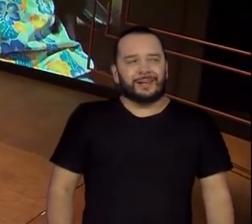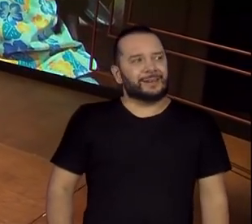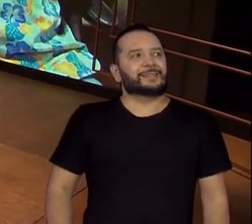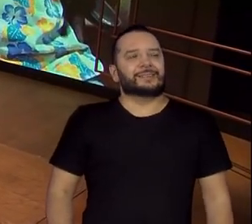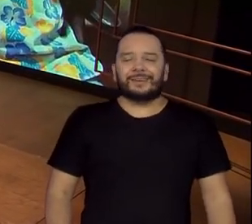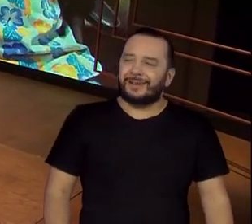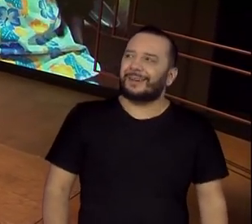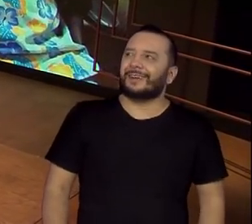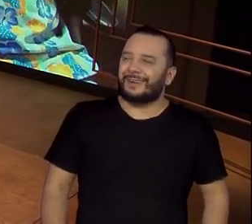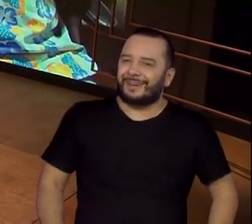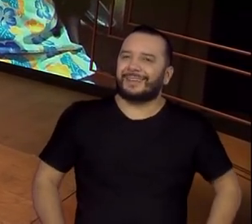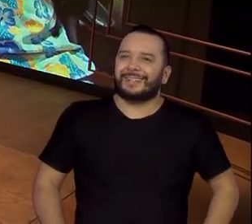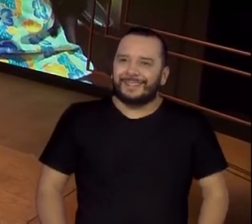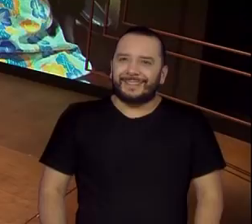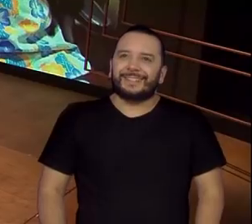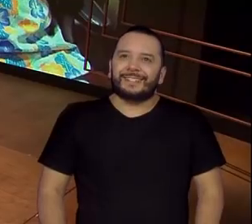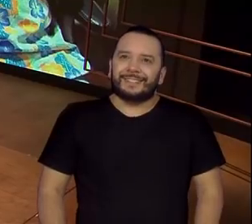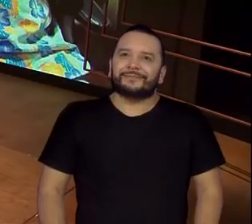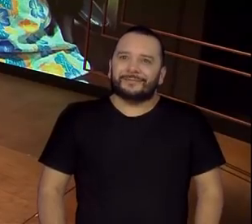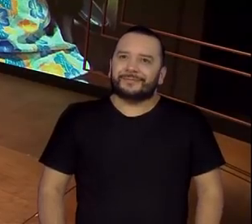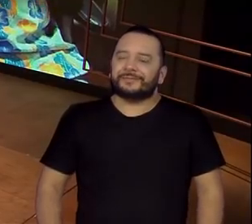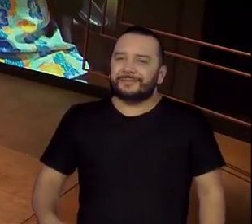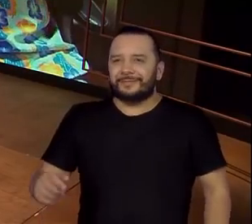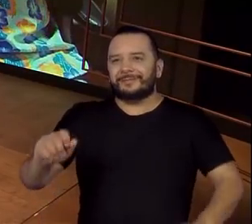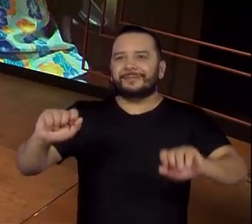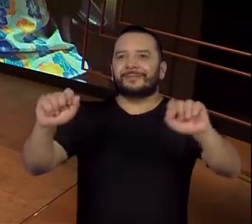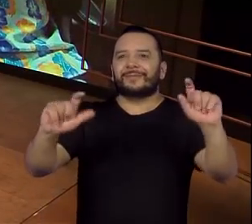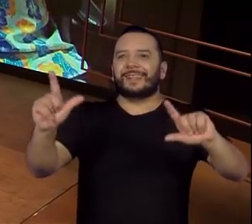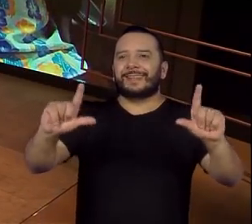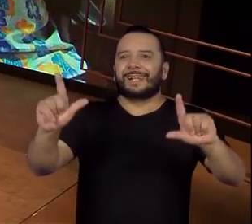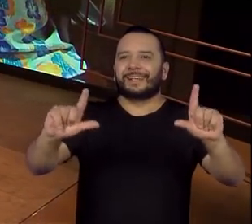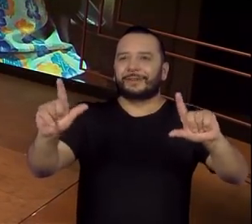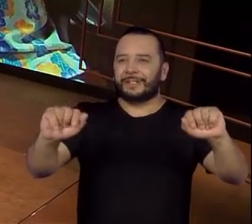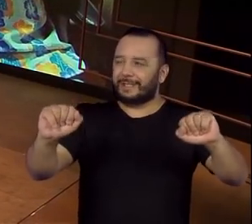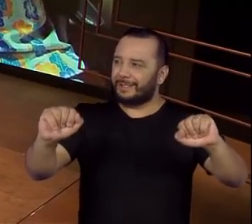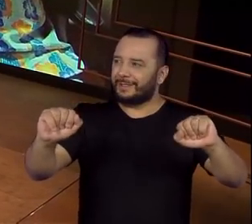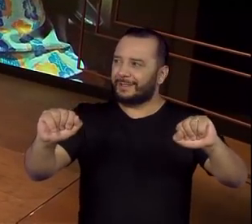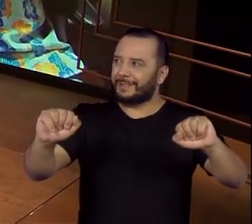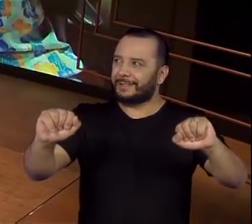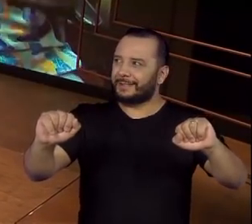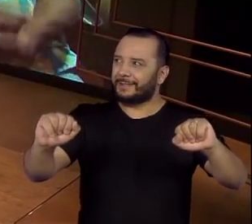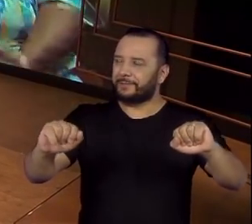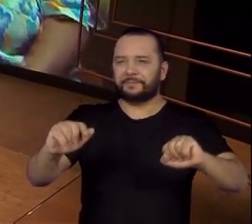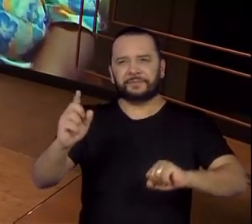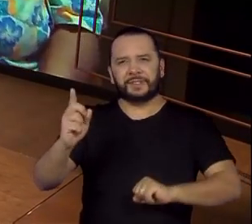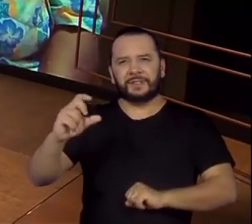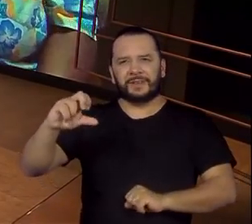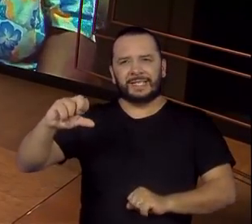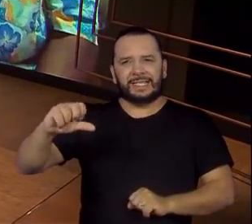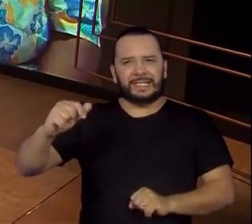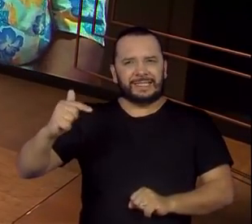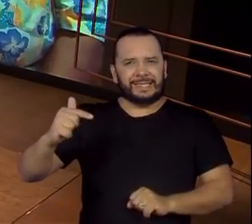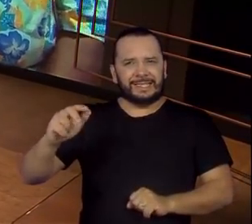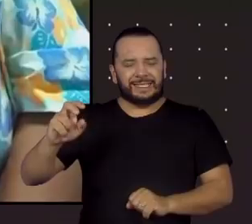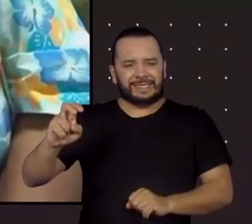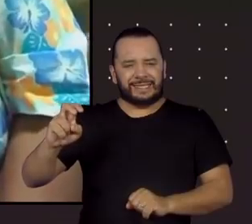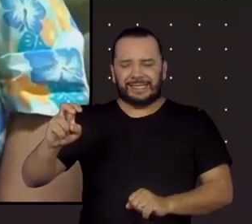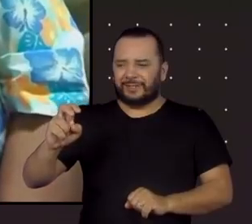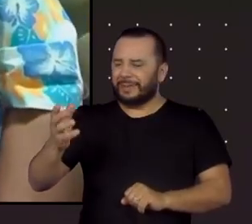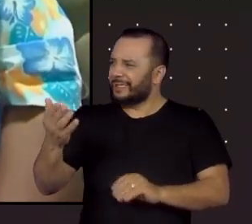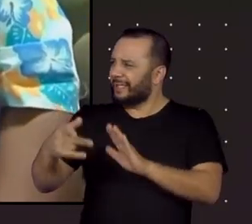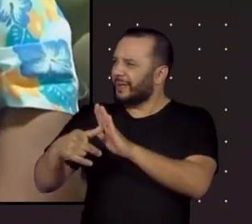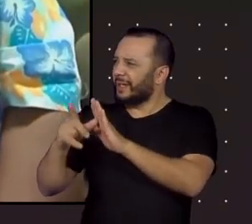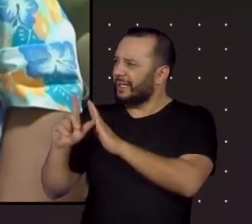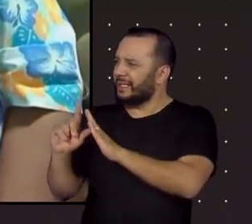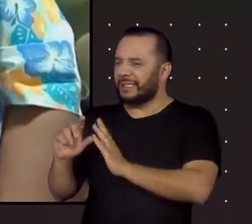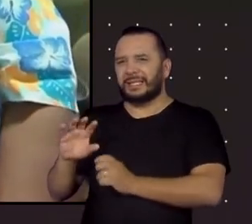Você lembra? Eu cheguei na TV. Bom, na Globo eu estou desde 75, mas eu antes fui da Tupi. Acho que o